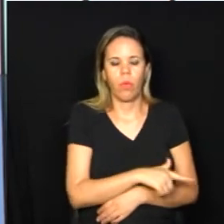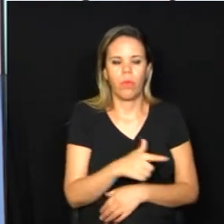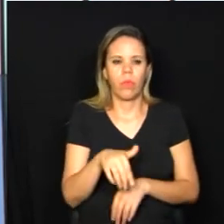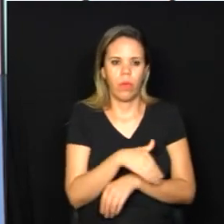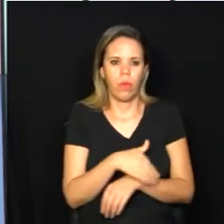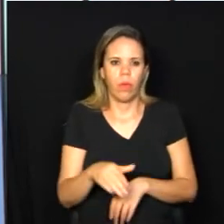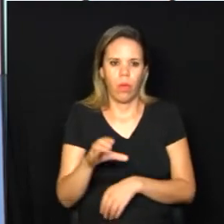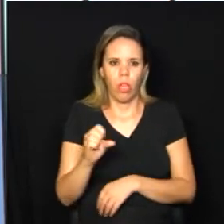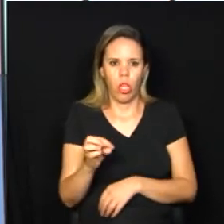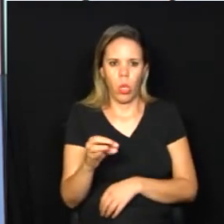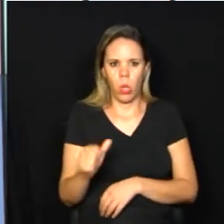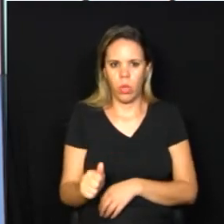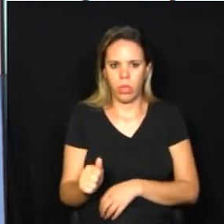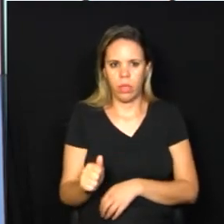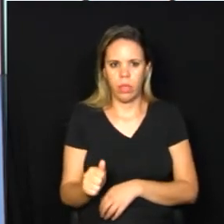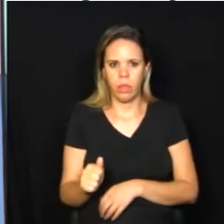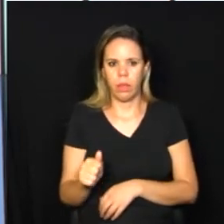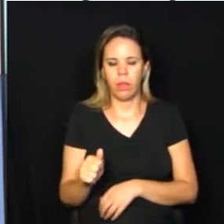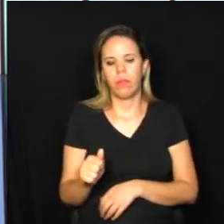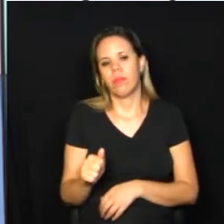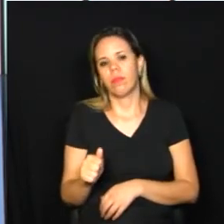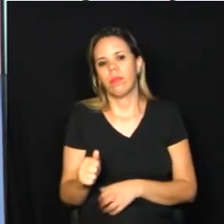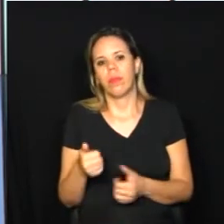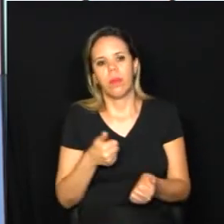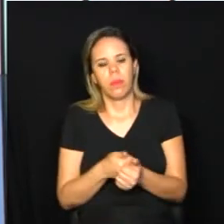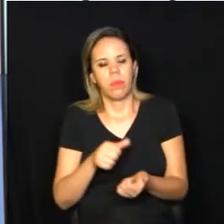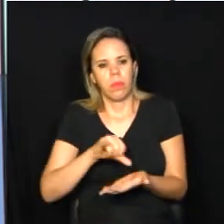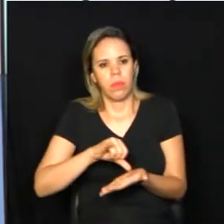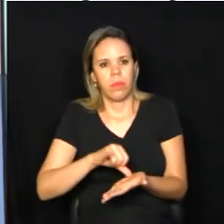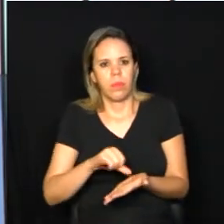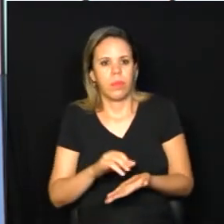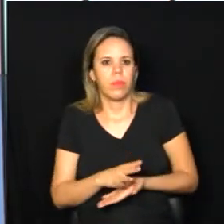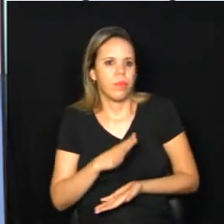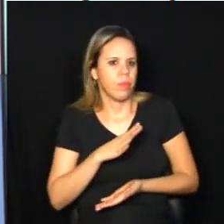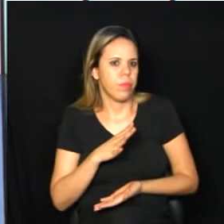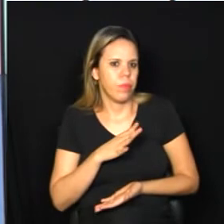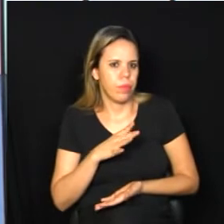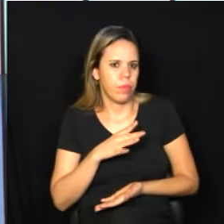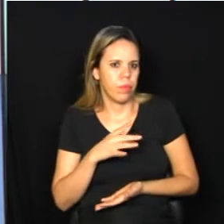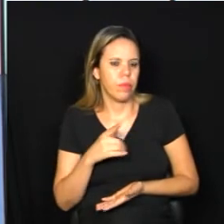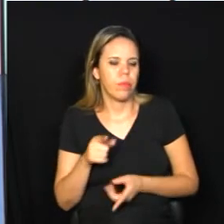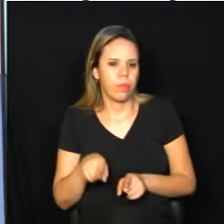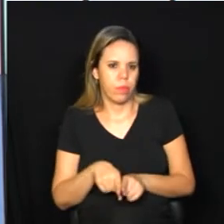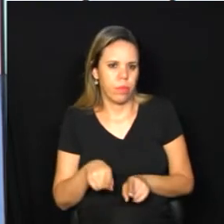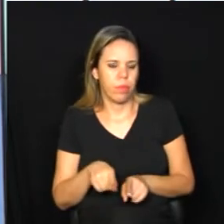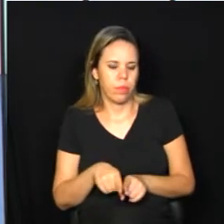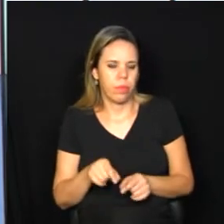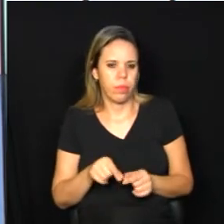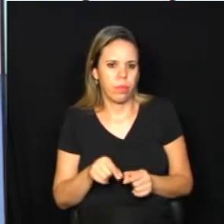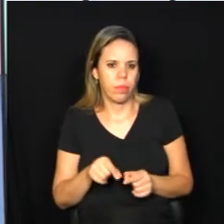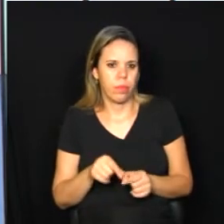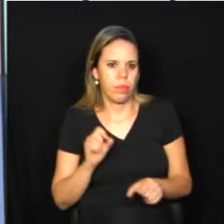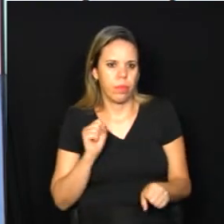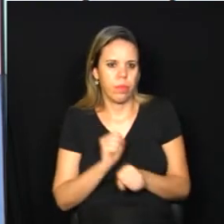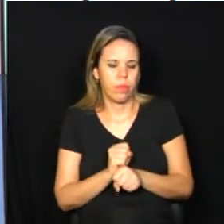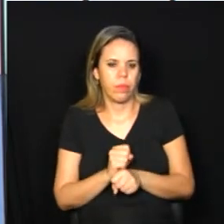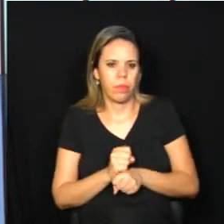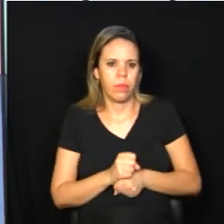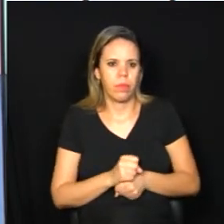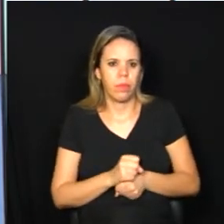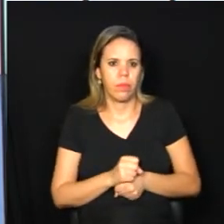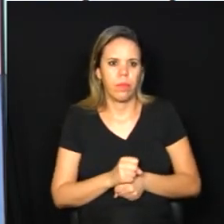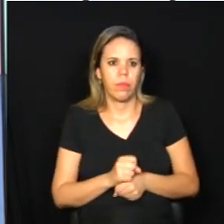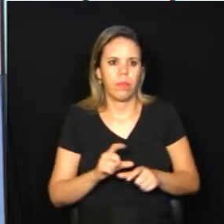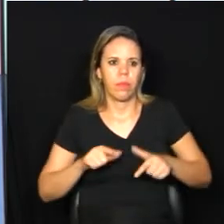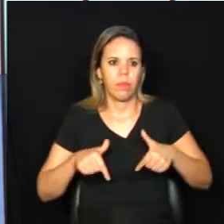e a Costa Aguiar, ali bem no miolinho do centro da cidade, nós teremos essa interrupção. E essa